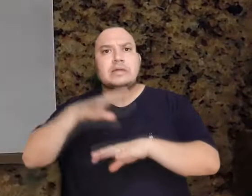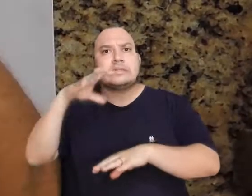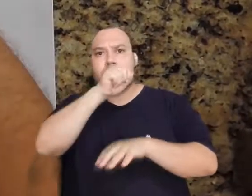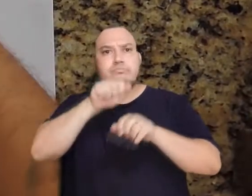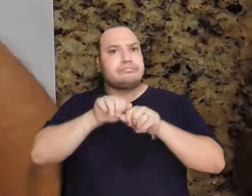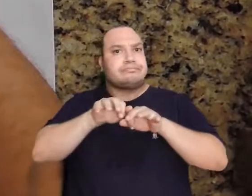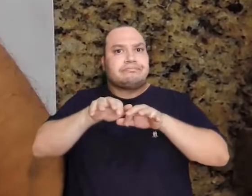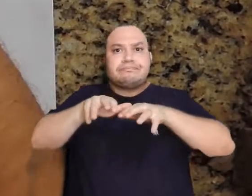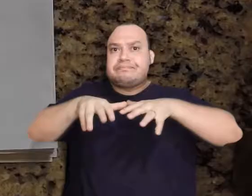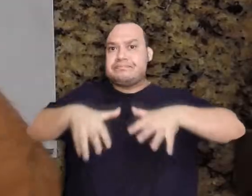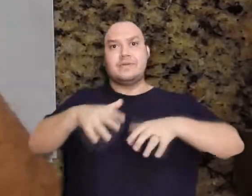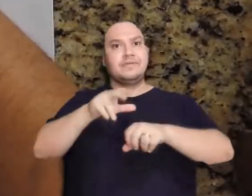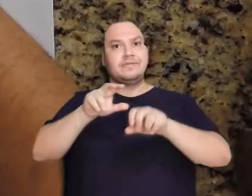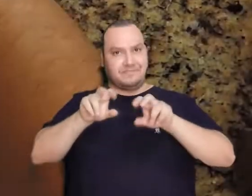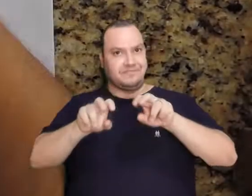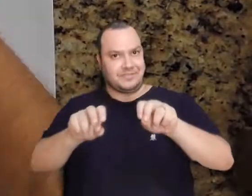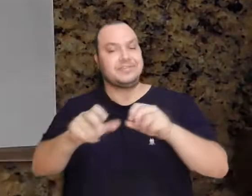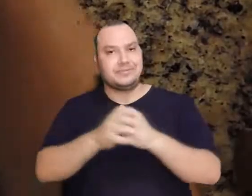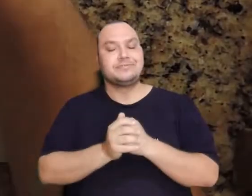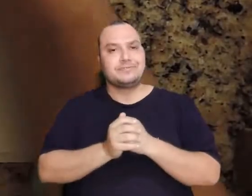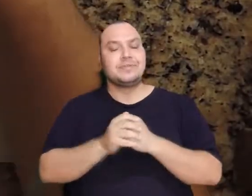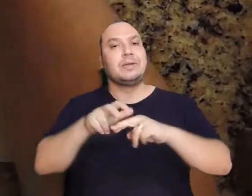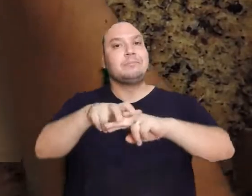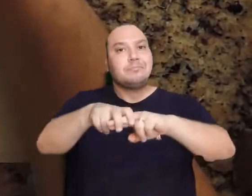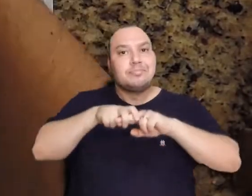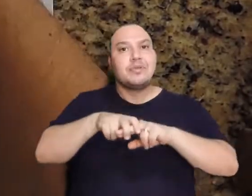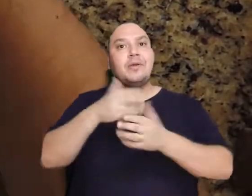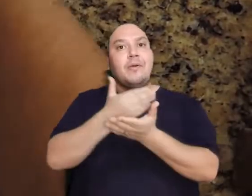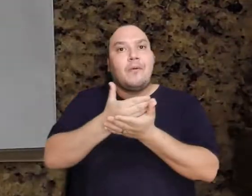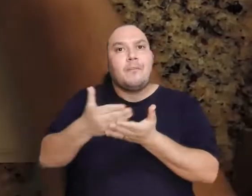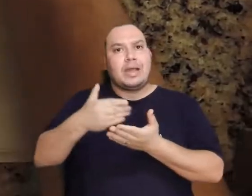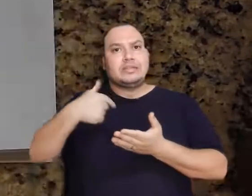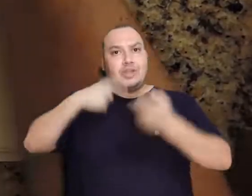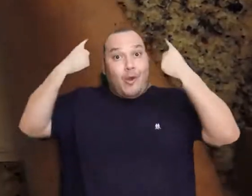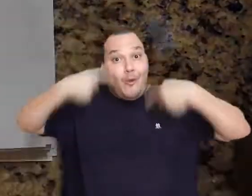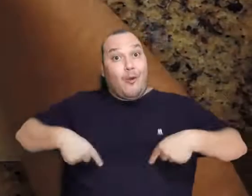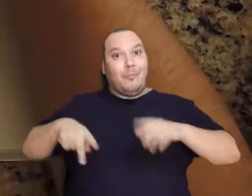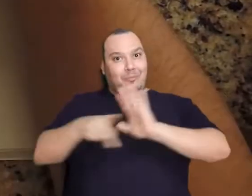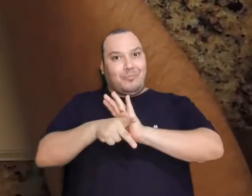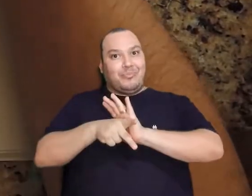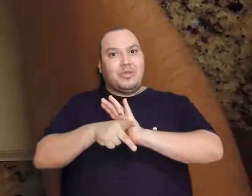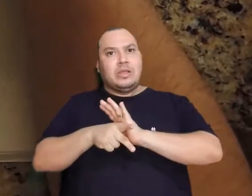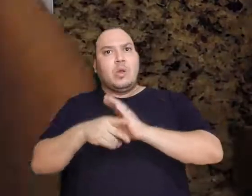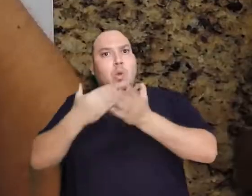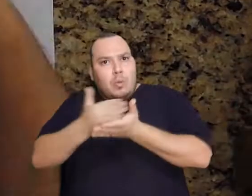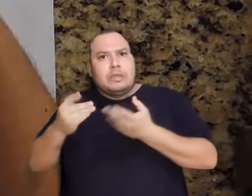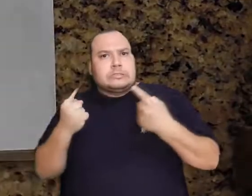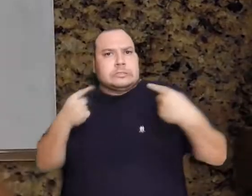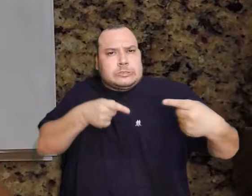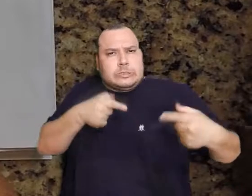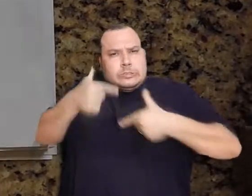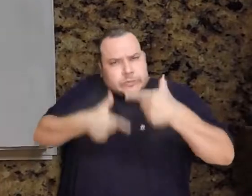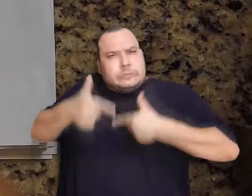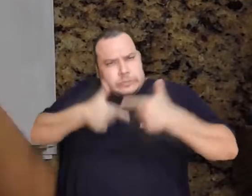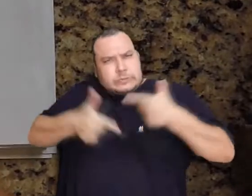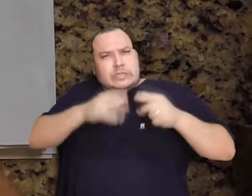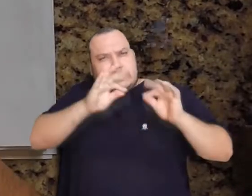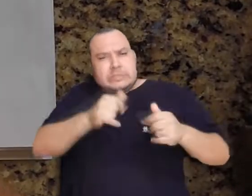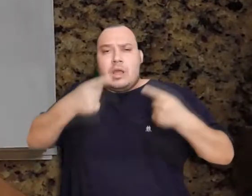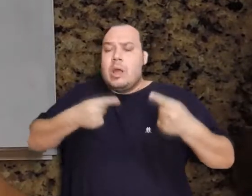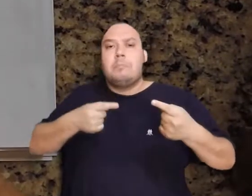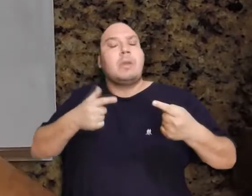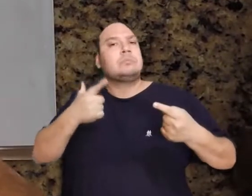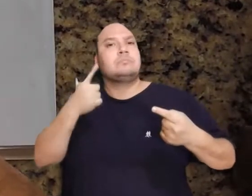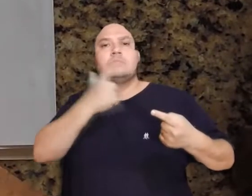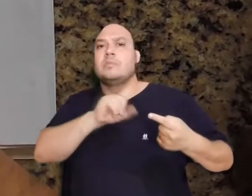Observando a rápida proliferação do vírus, o sistema imune começa a ser ativado para a batalha. Mas infelizmente, muitas